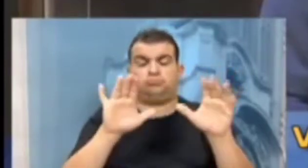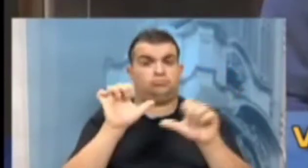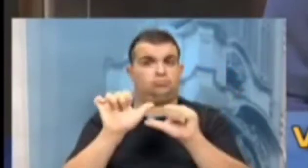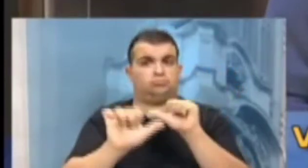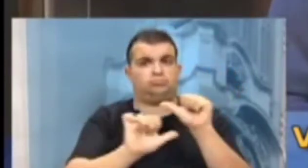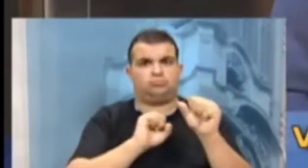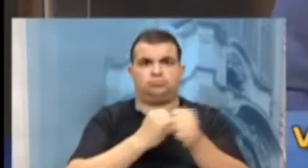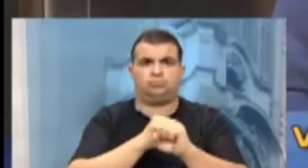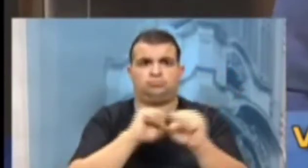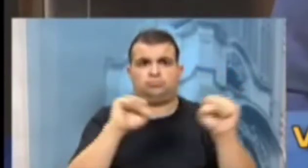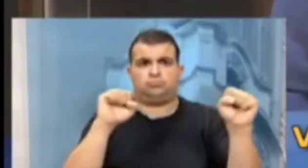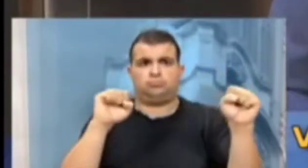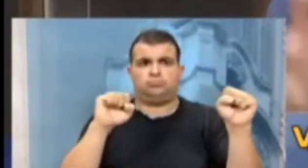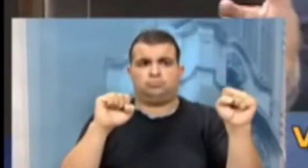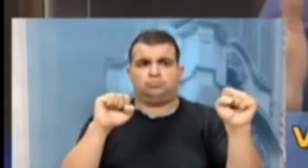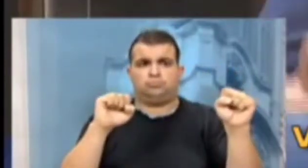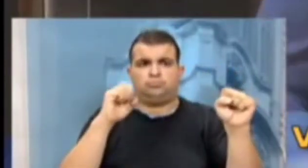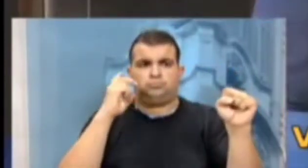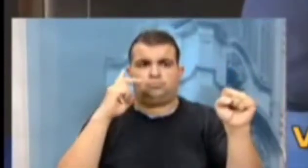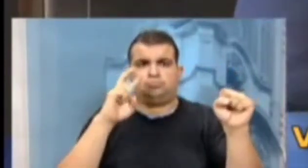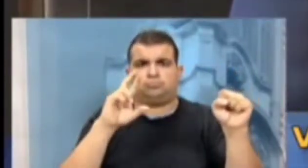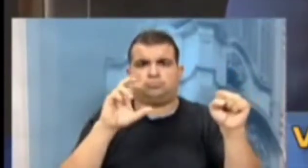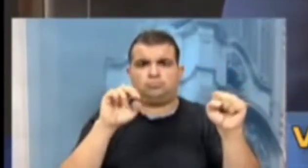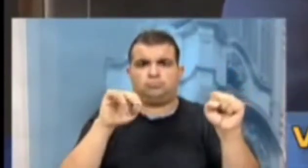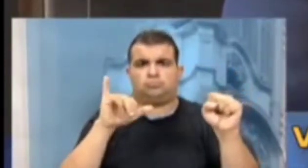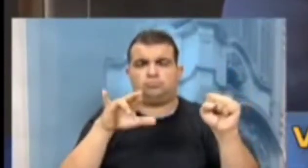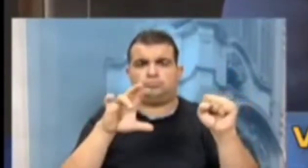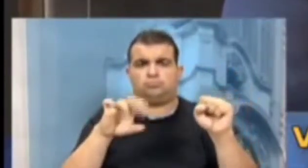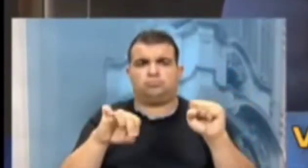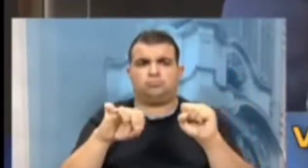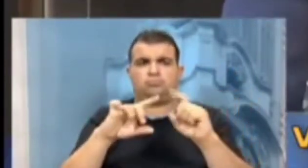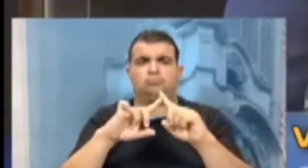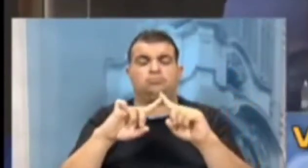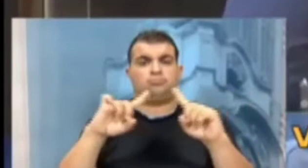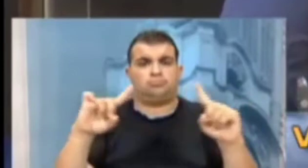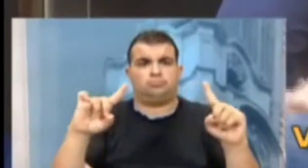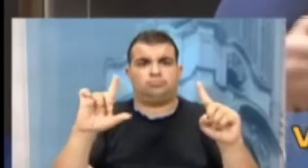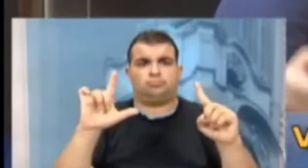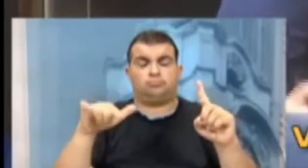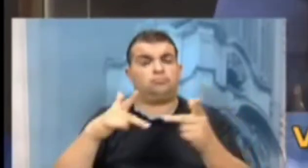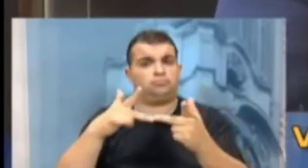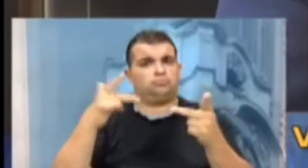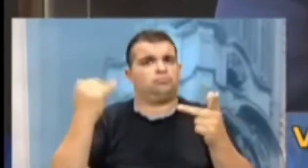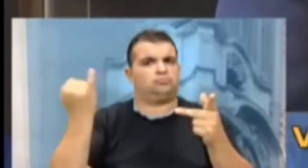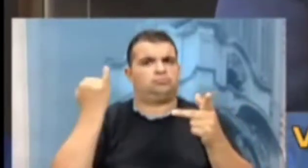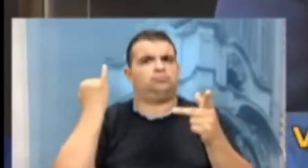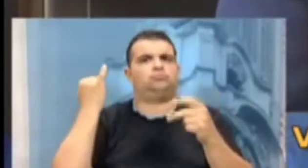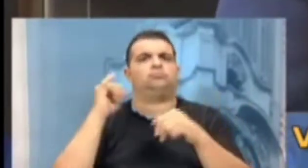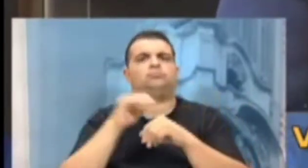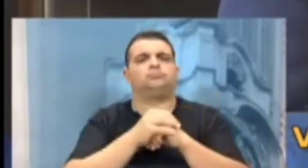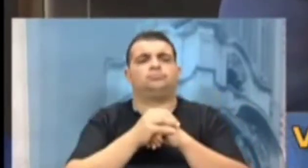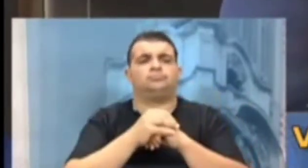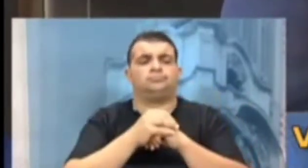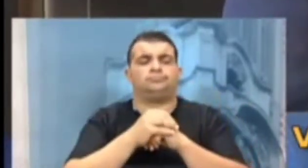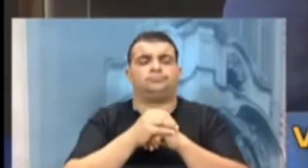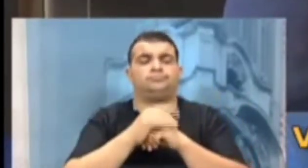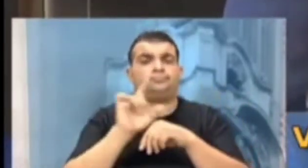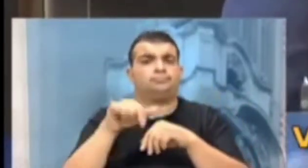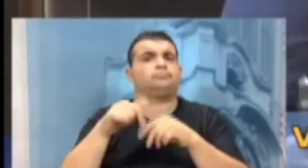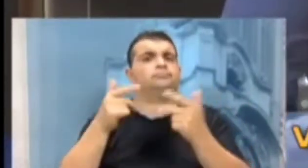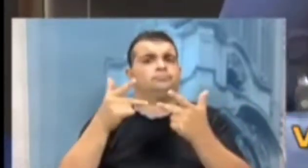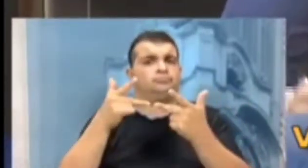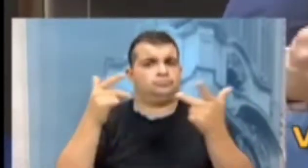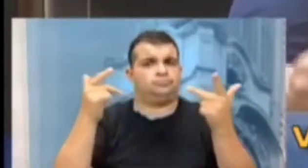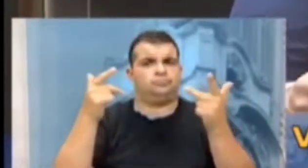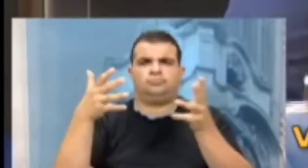dessa situação Vereador Ramiro mas ele é um ator é essencial ele é um ator